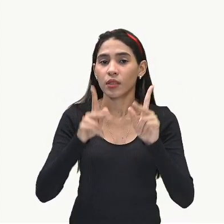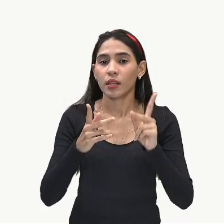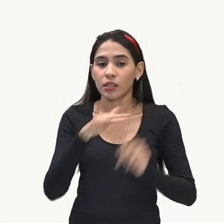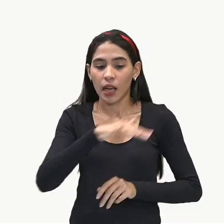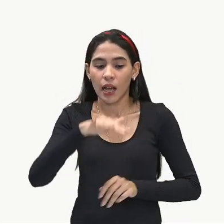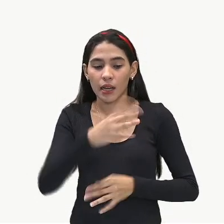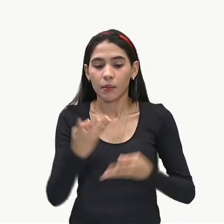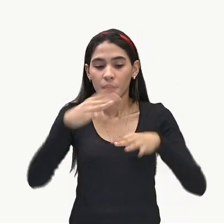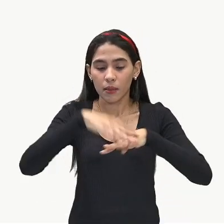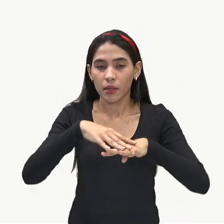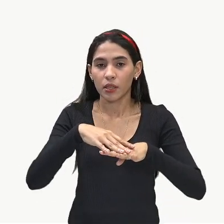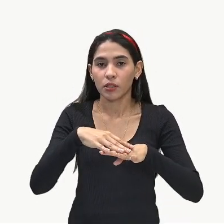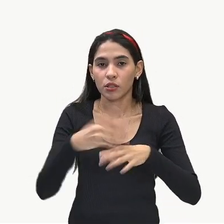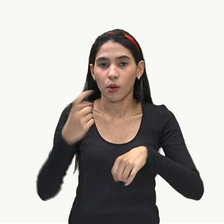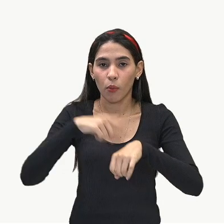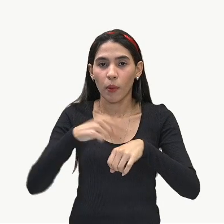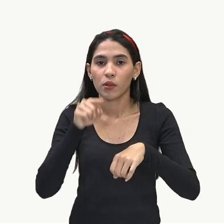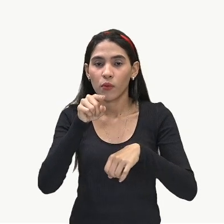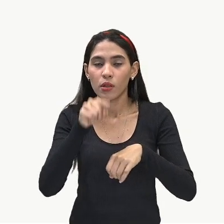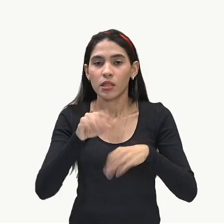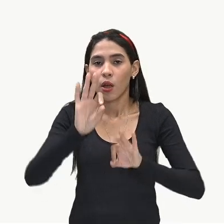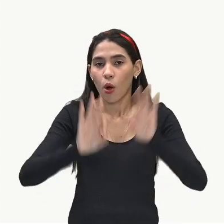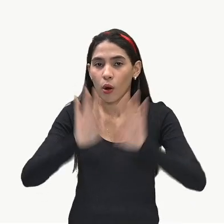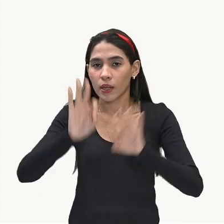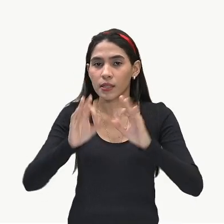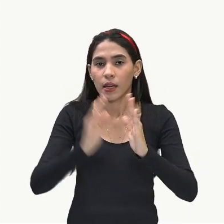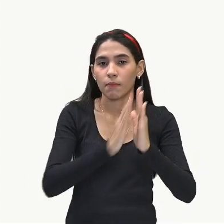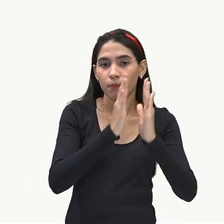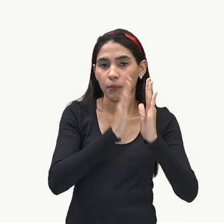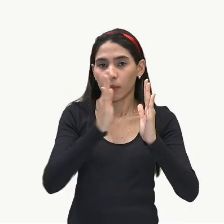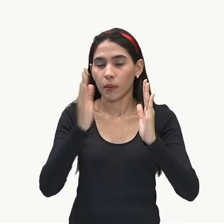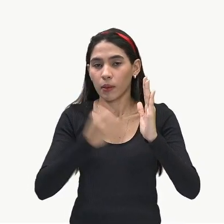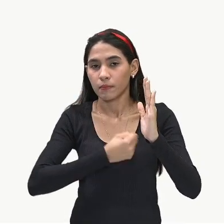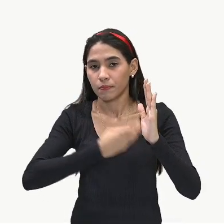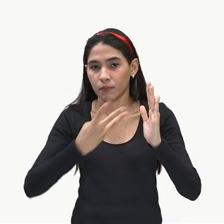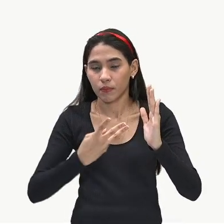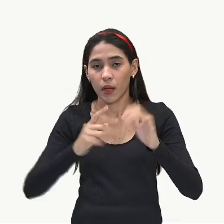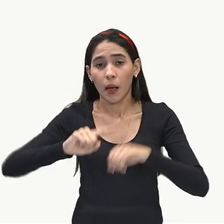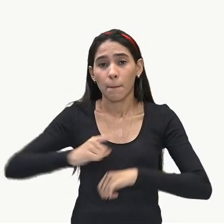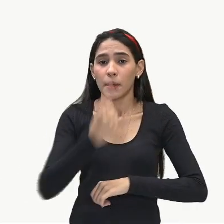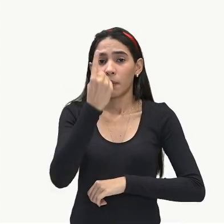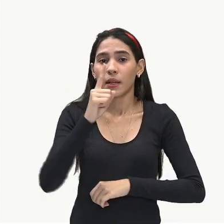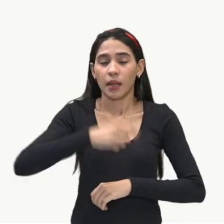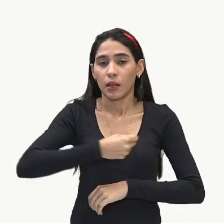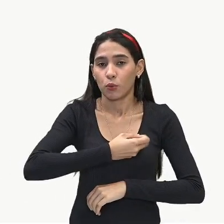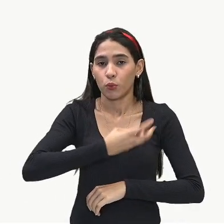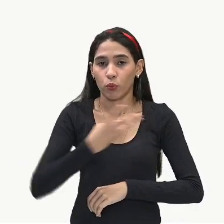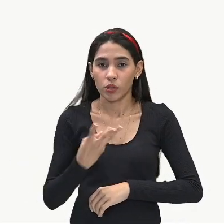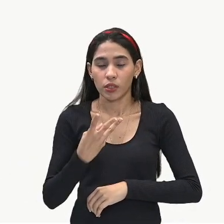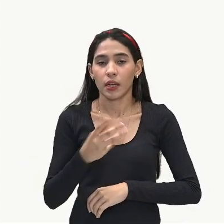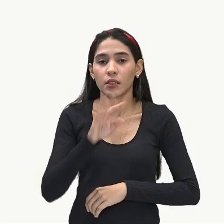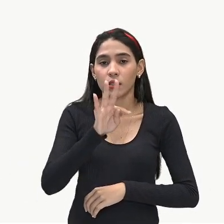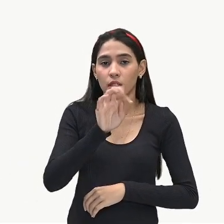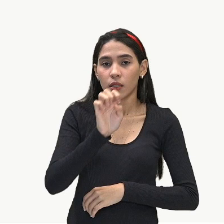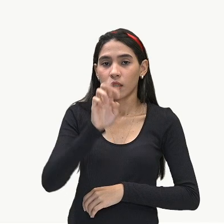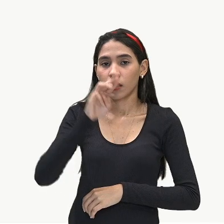De classificar uma sequência. A primeira delas é quanto à quantidade de